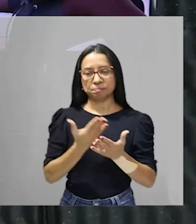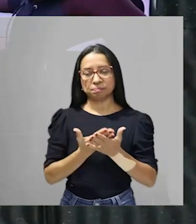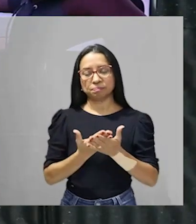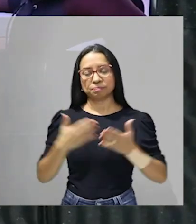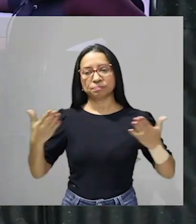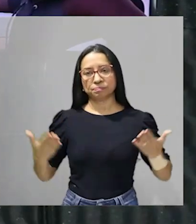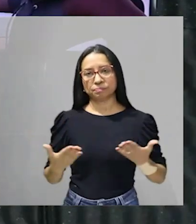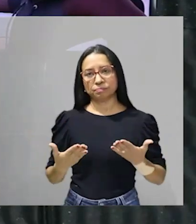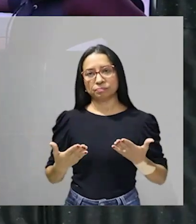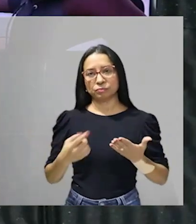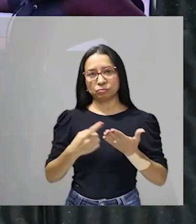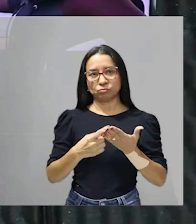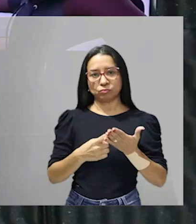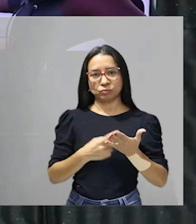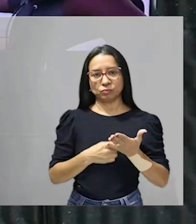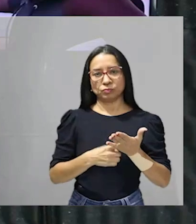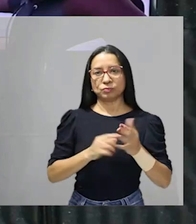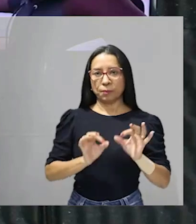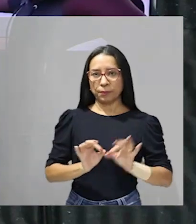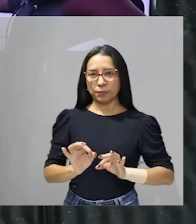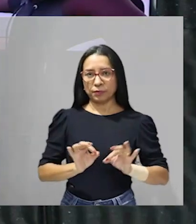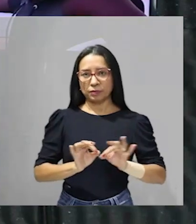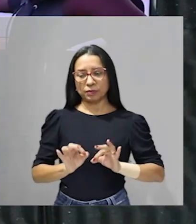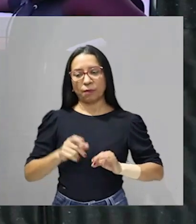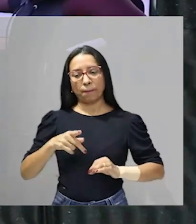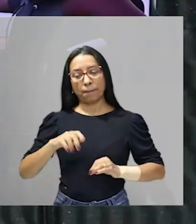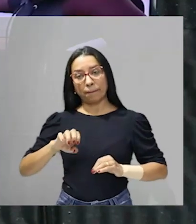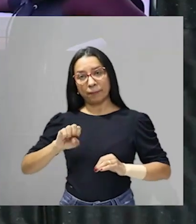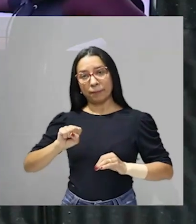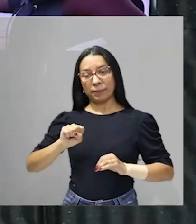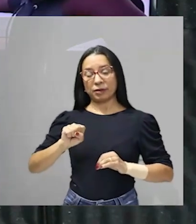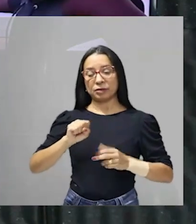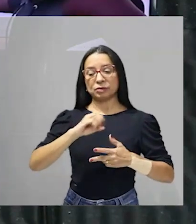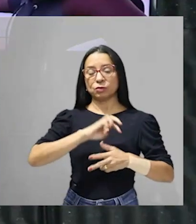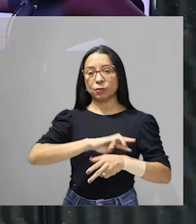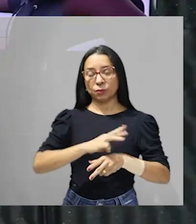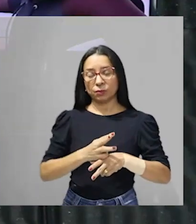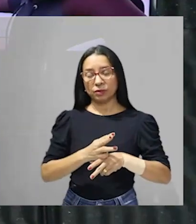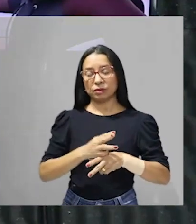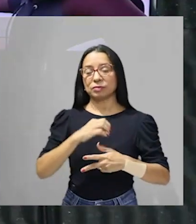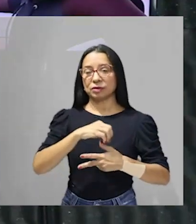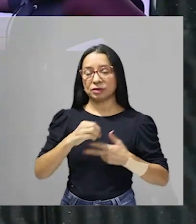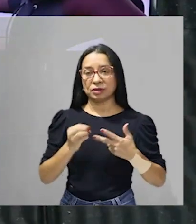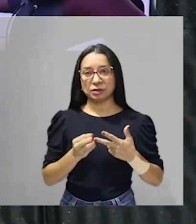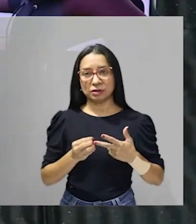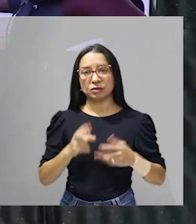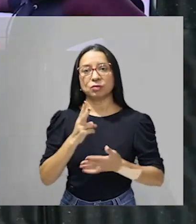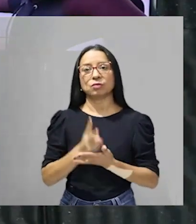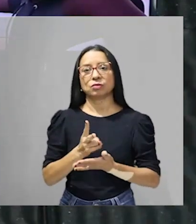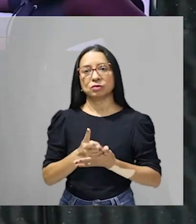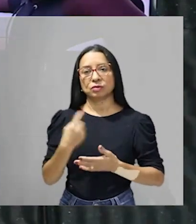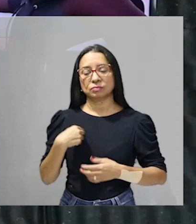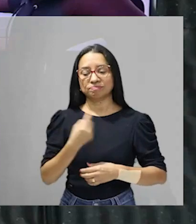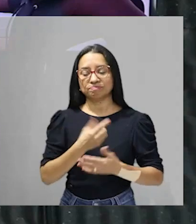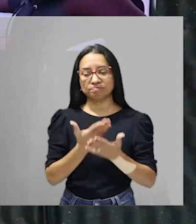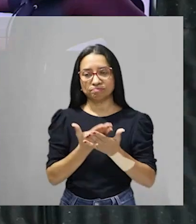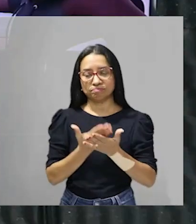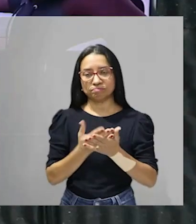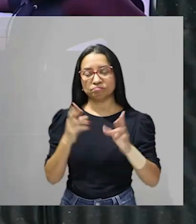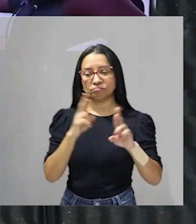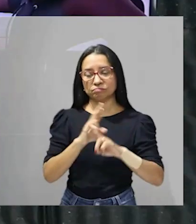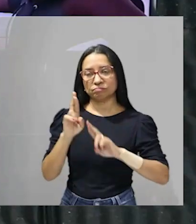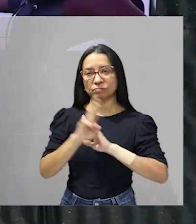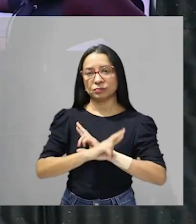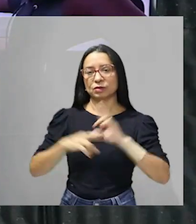de hoje nosso projeto preparatório paz o Enem Nós viemos a continuidade ao nossos estudos sobre a educação física